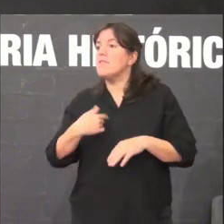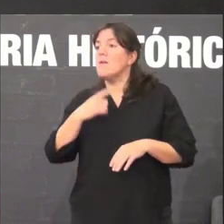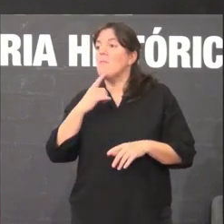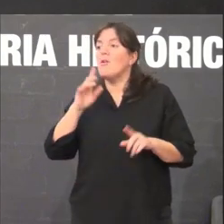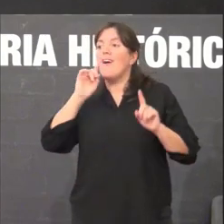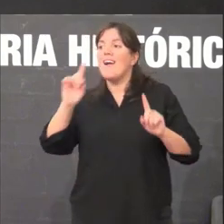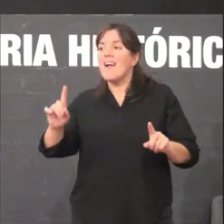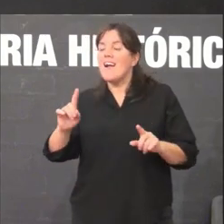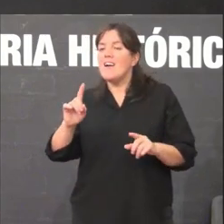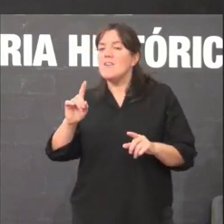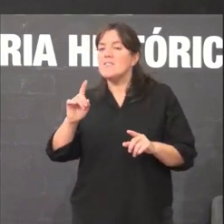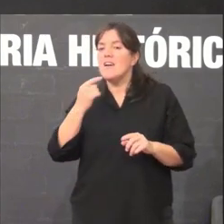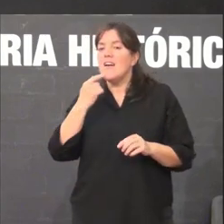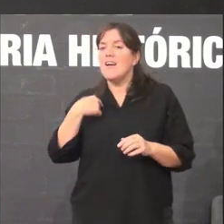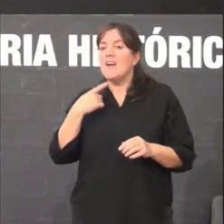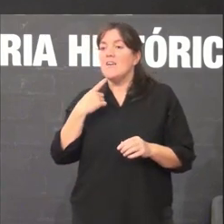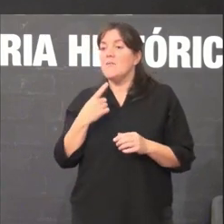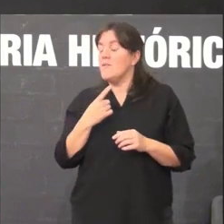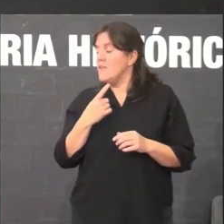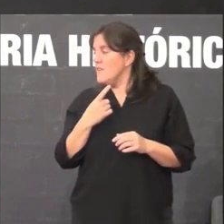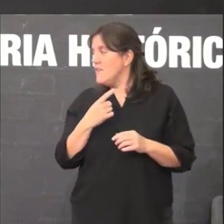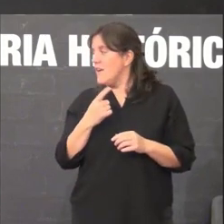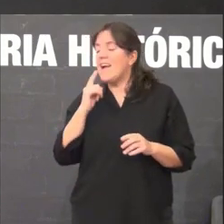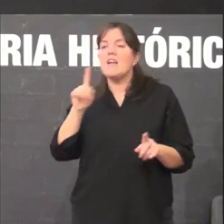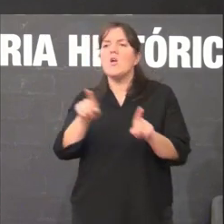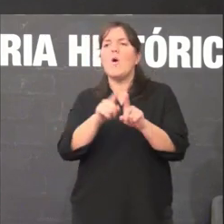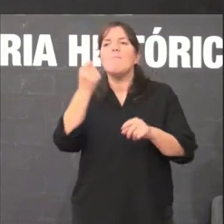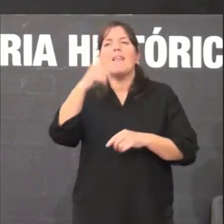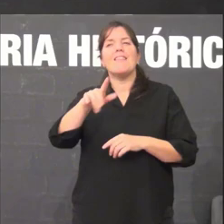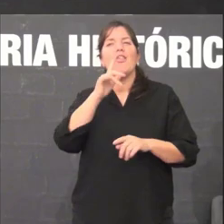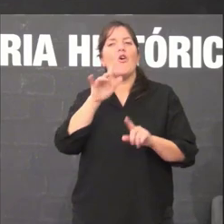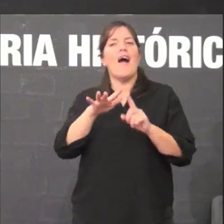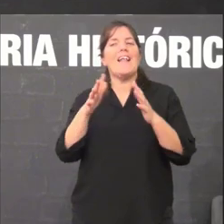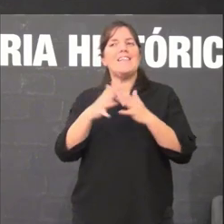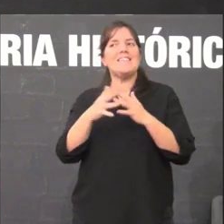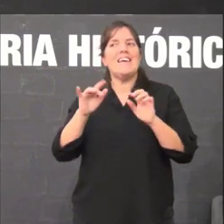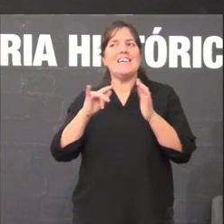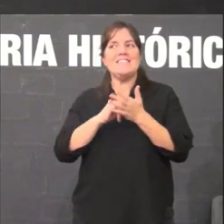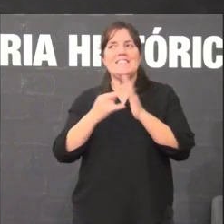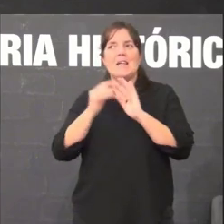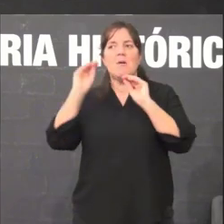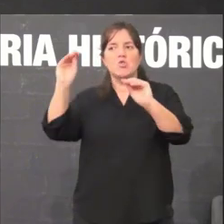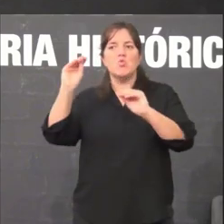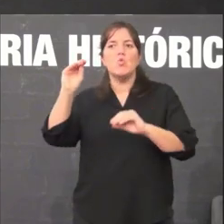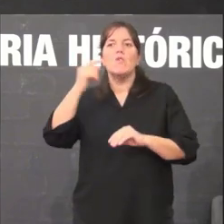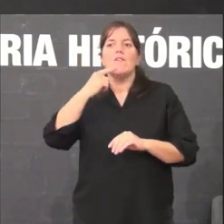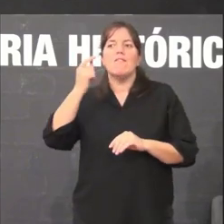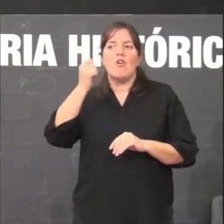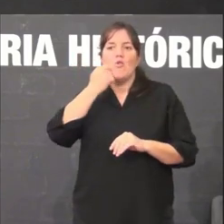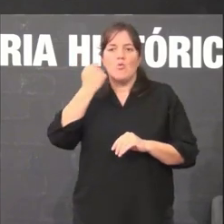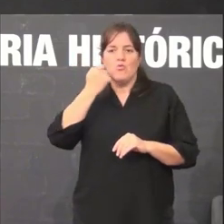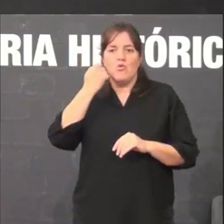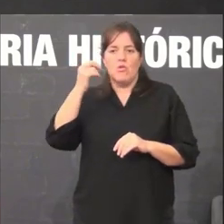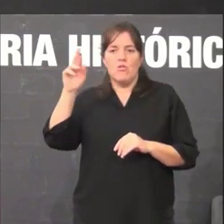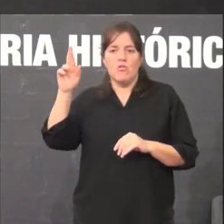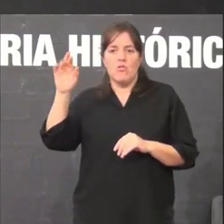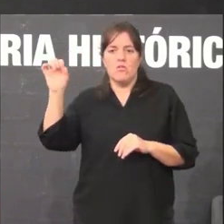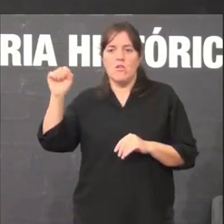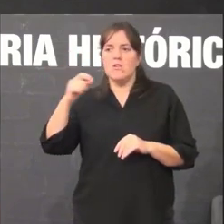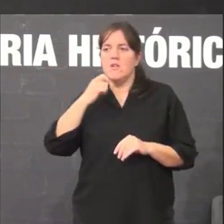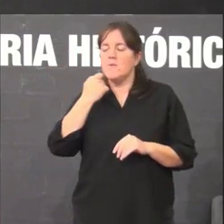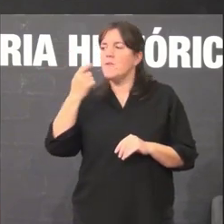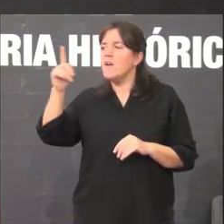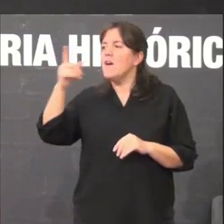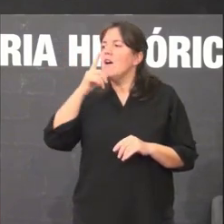causa nos sistemas de tipo soviético do que nos regimes autoritários de direita. Ou